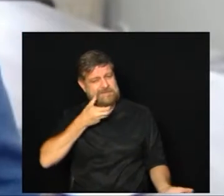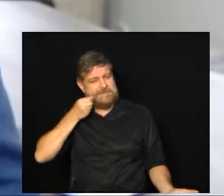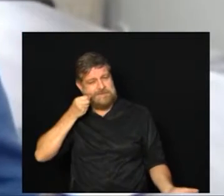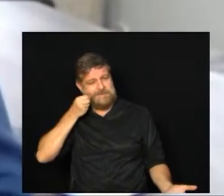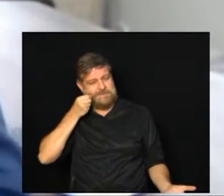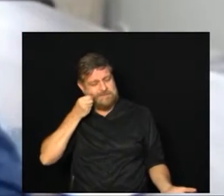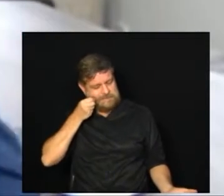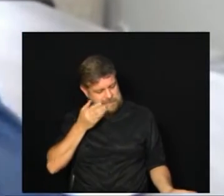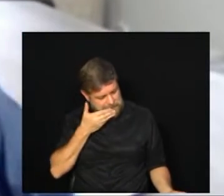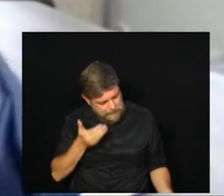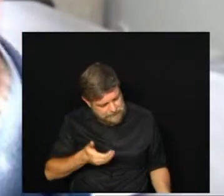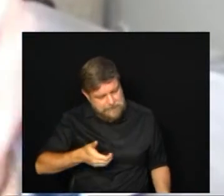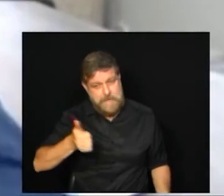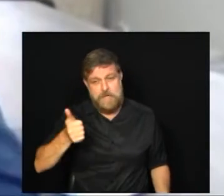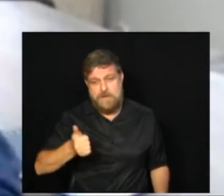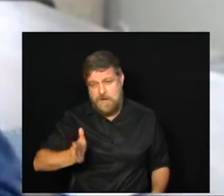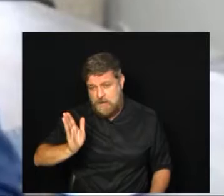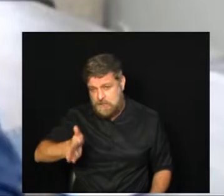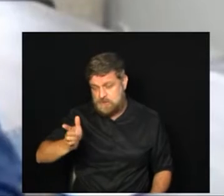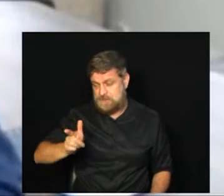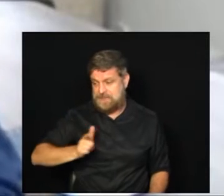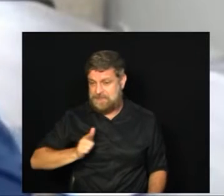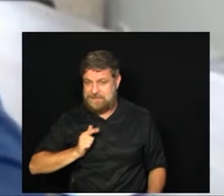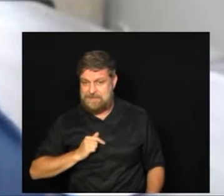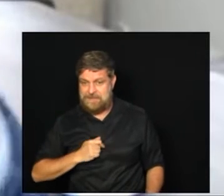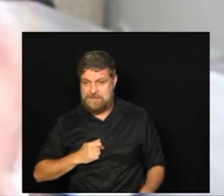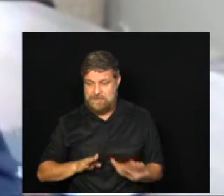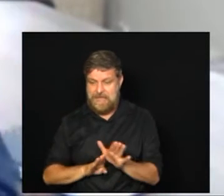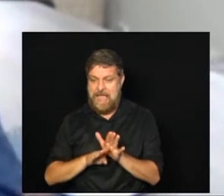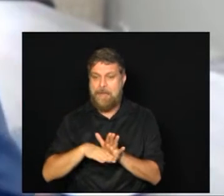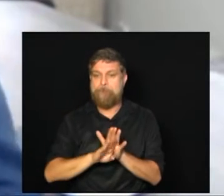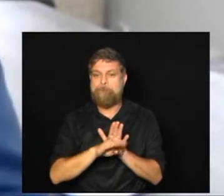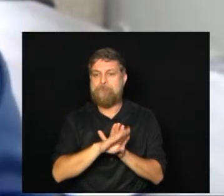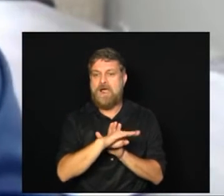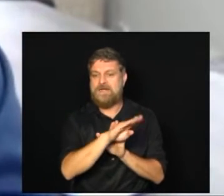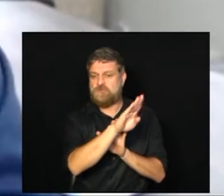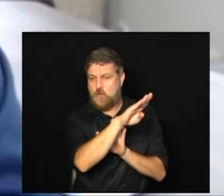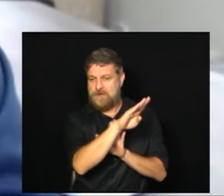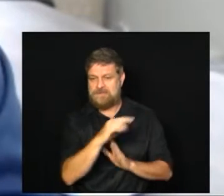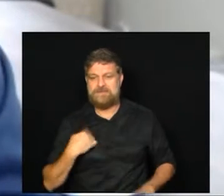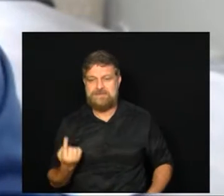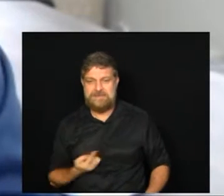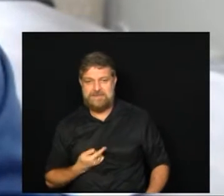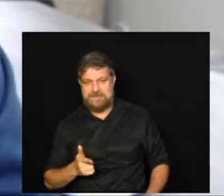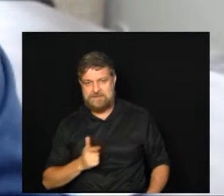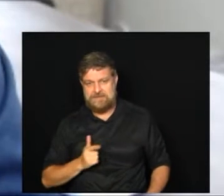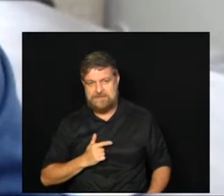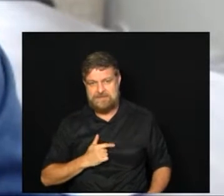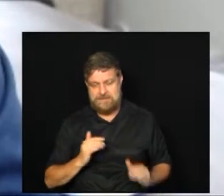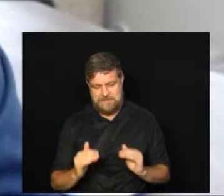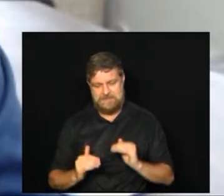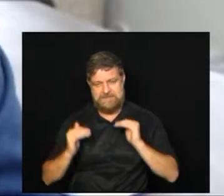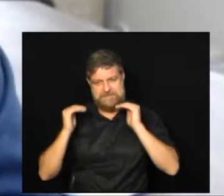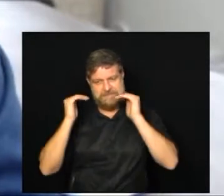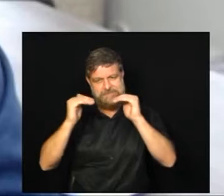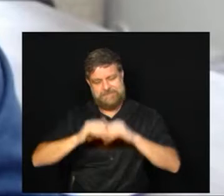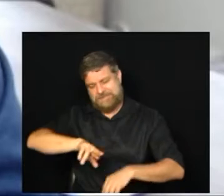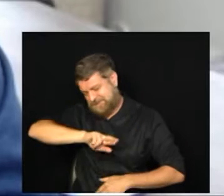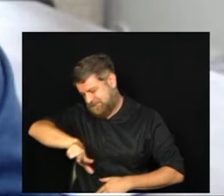seria, né? De repente já tendo alguma coisa em ações. Poxa, a gente passa realmente para um outro nível de jogo